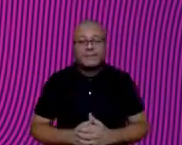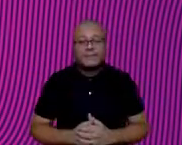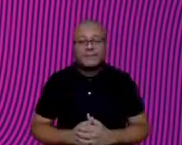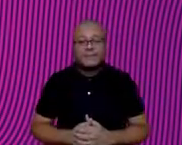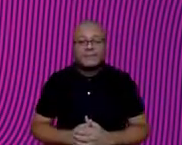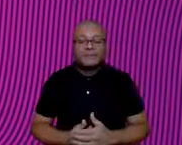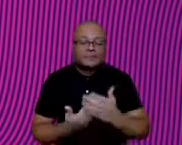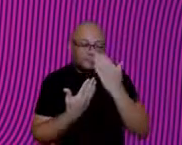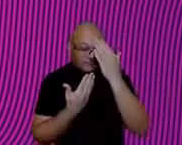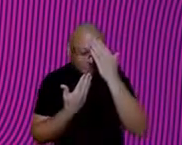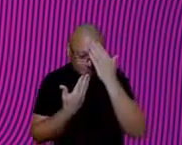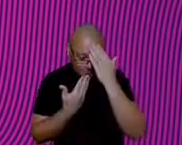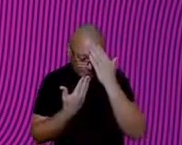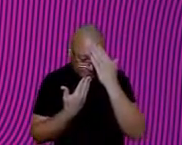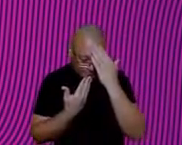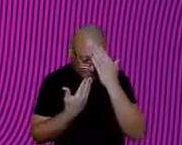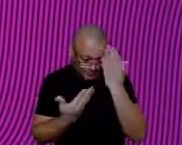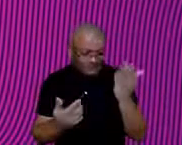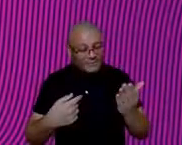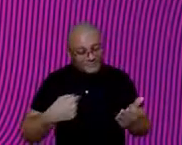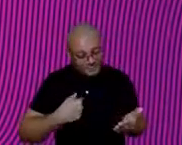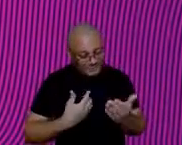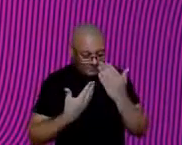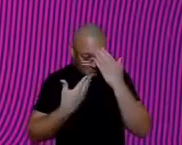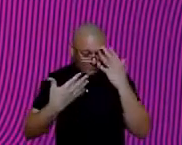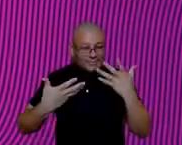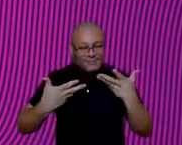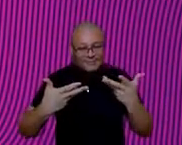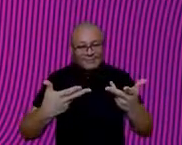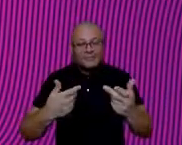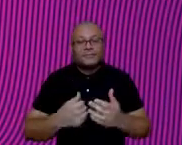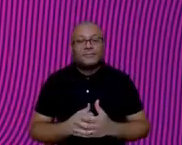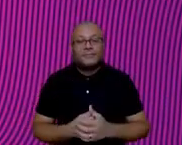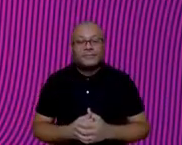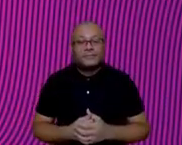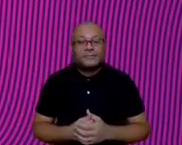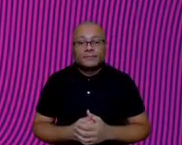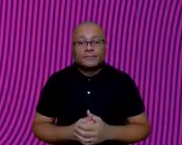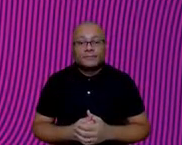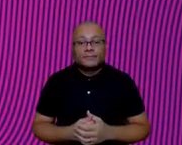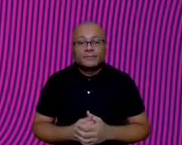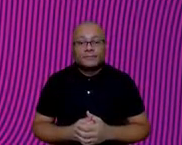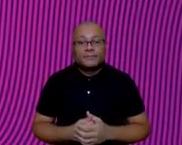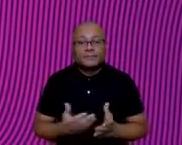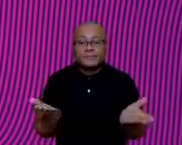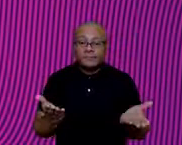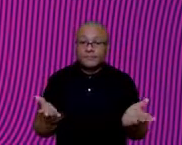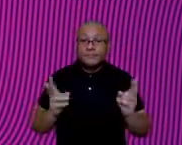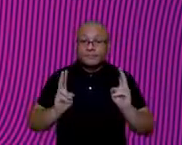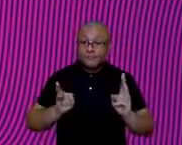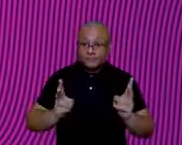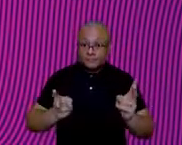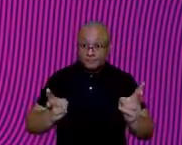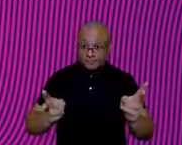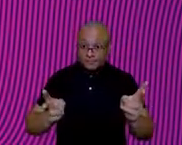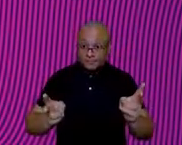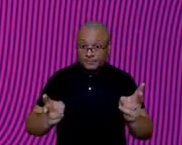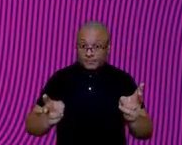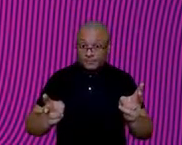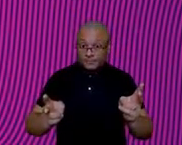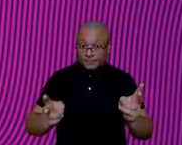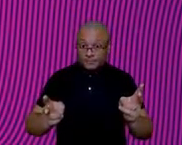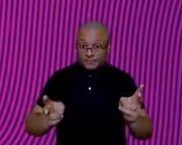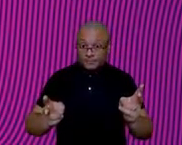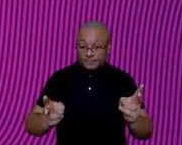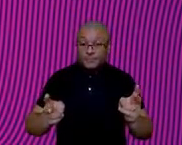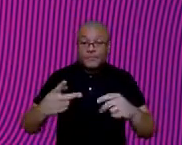Obrigada. Eu é que agradeço o convite. Nós vamos dar sequência na sessão de cirurgia